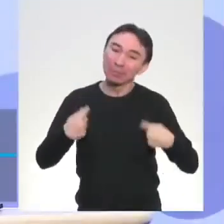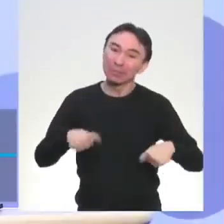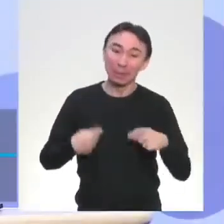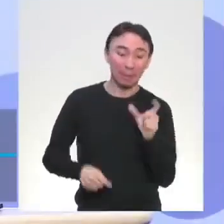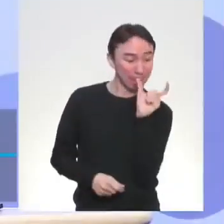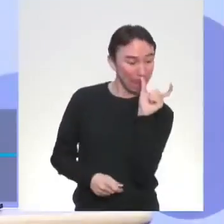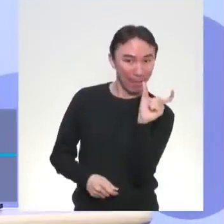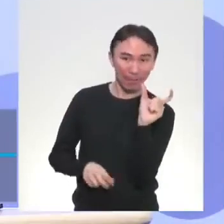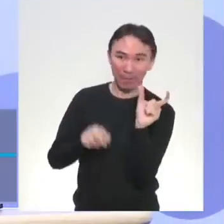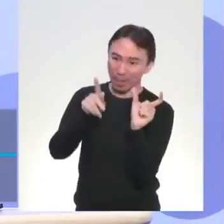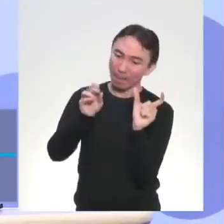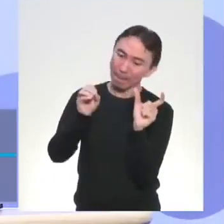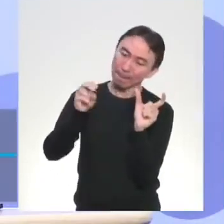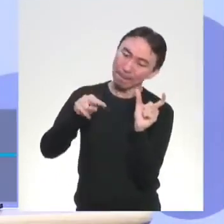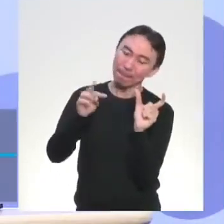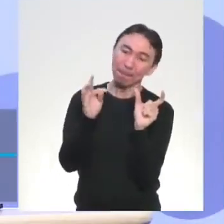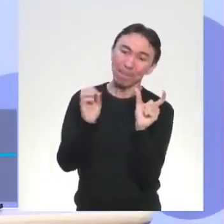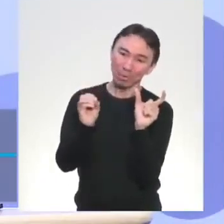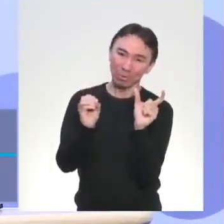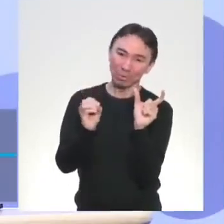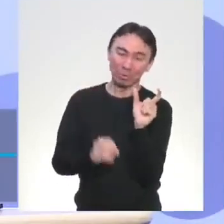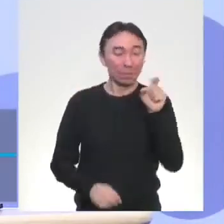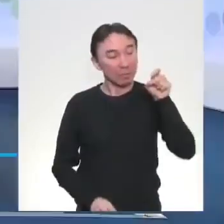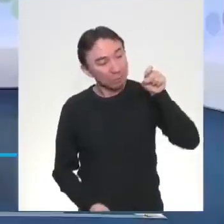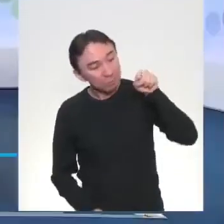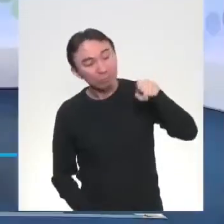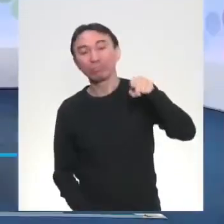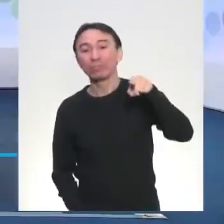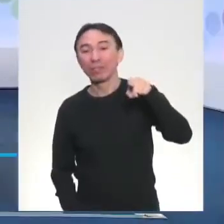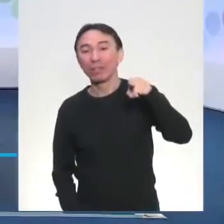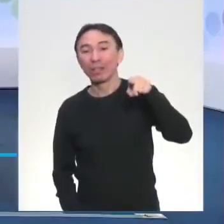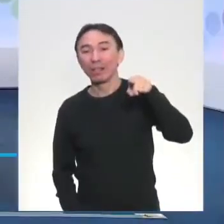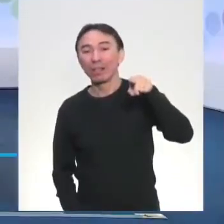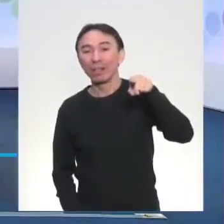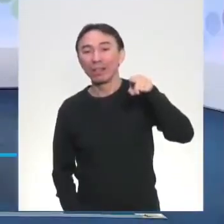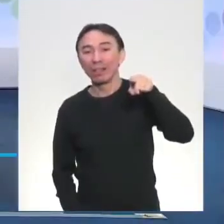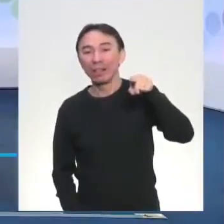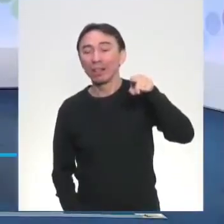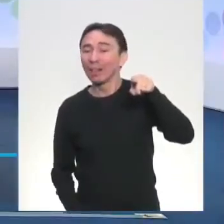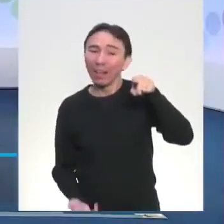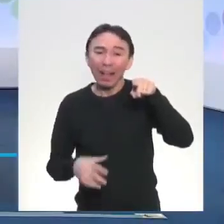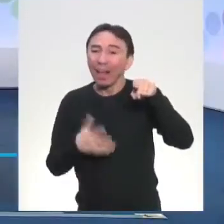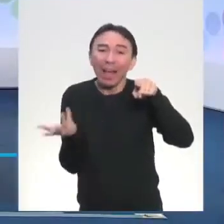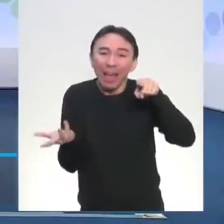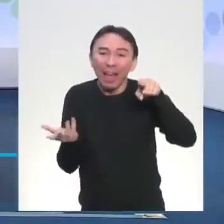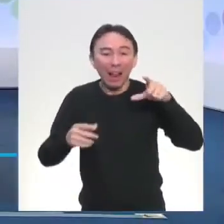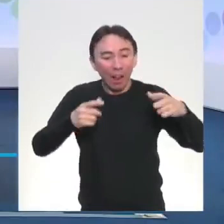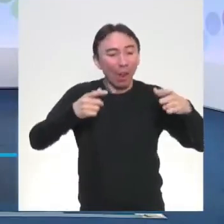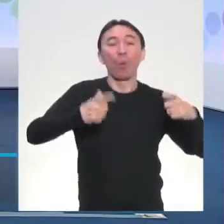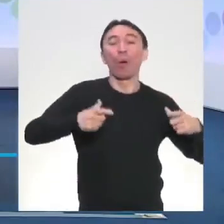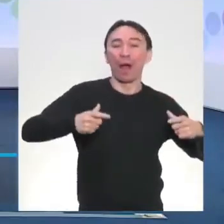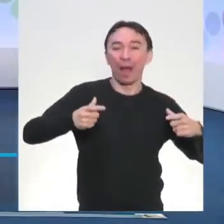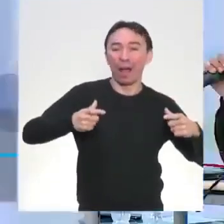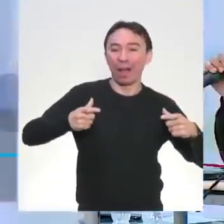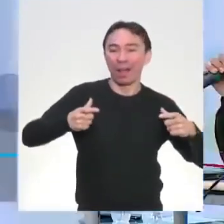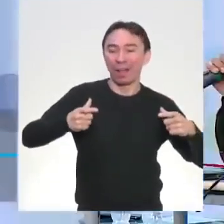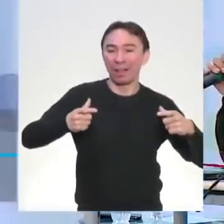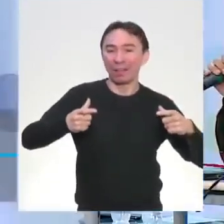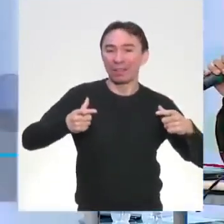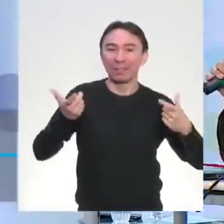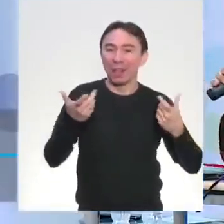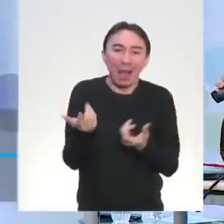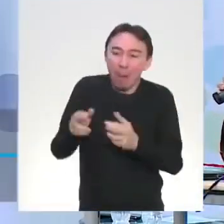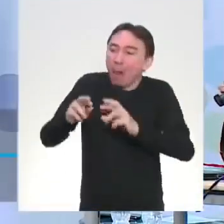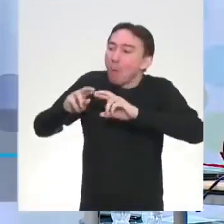abstrato. Abstrato também, né? Usava muito essa expressão. Porque é um né? lugar. E eu adotei também. É um lugar, não é uma coisa, não dá para você pegar,